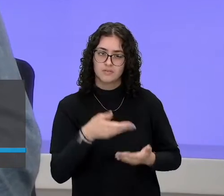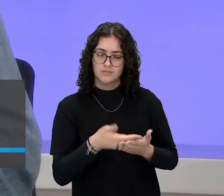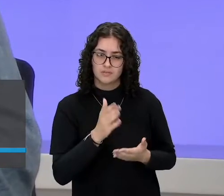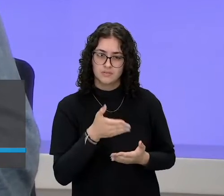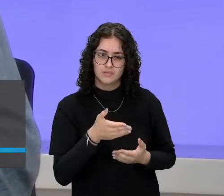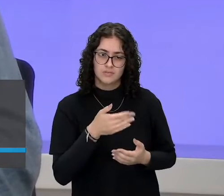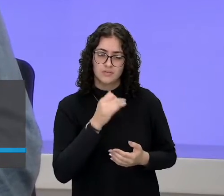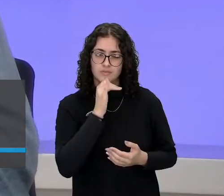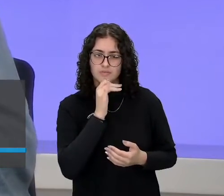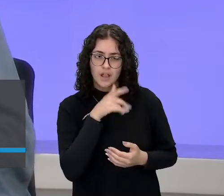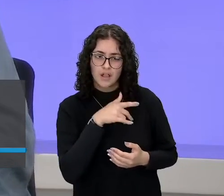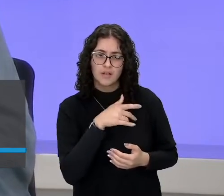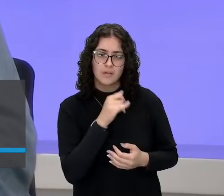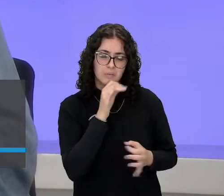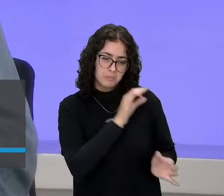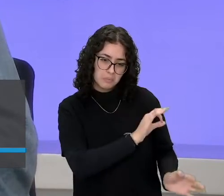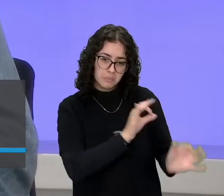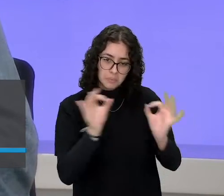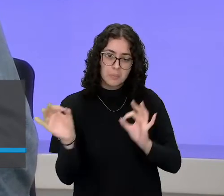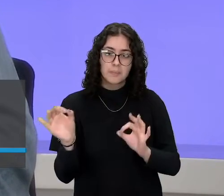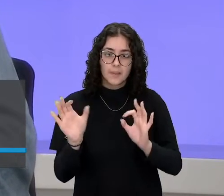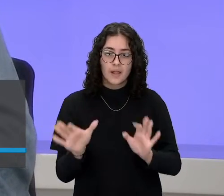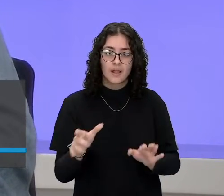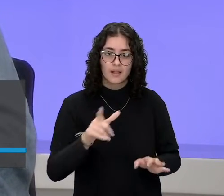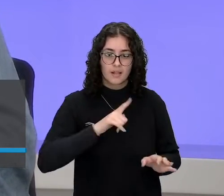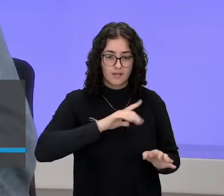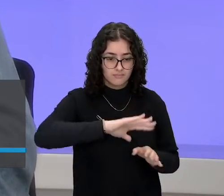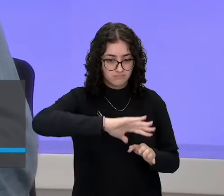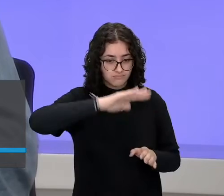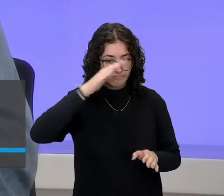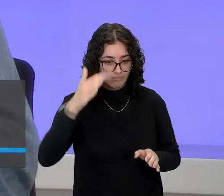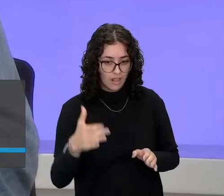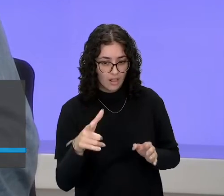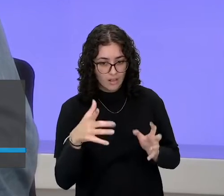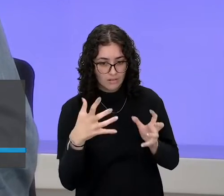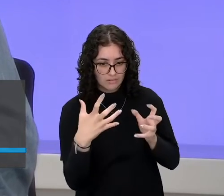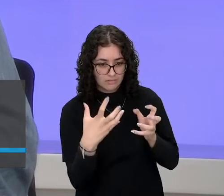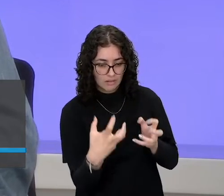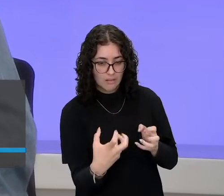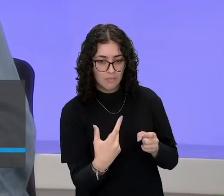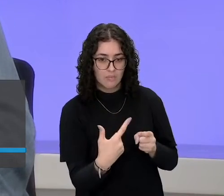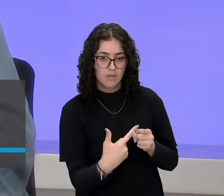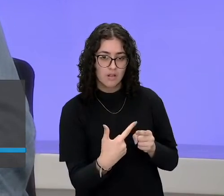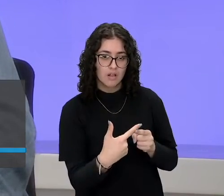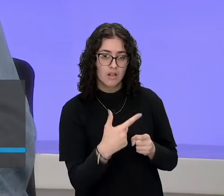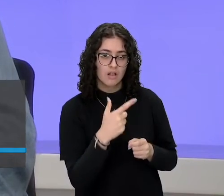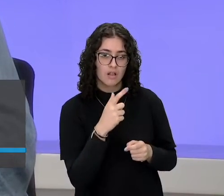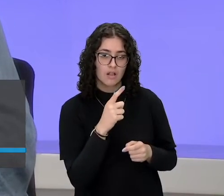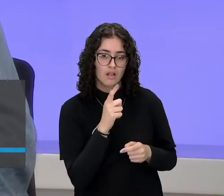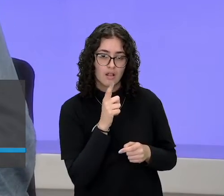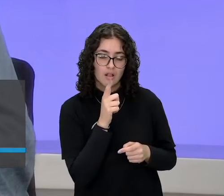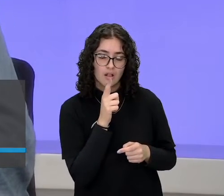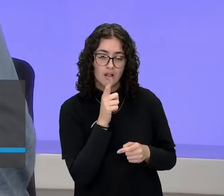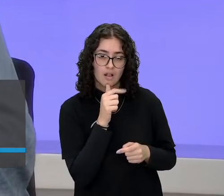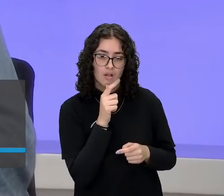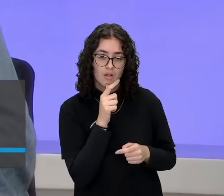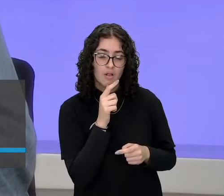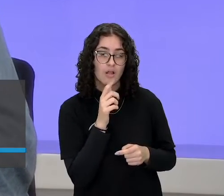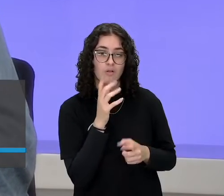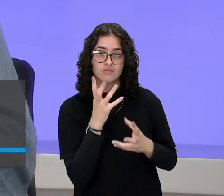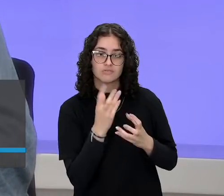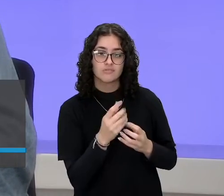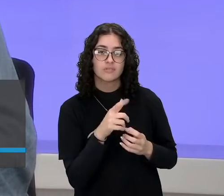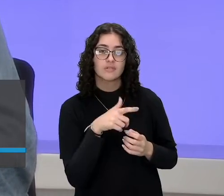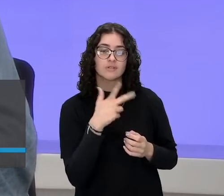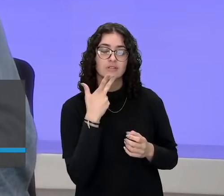Então, a gente vai ver. Lógico que a gente tem cavernas que são um pouco mais secas, porque a água, que são cavernas com mais idade, né, se a gente